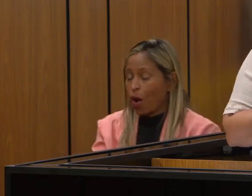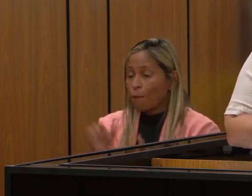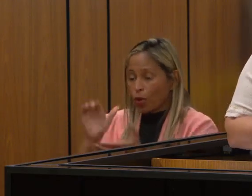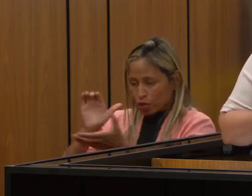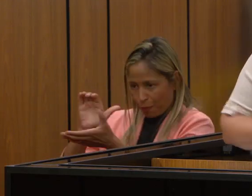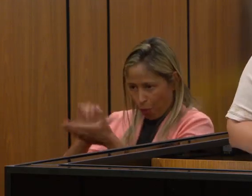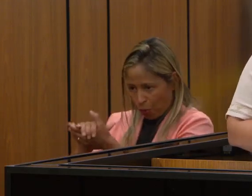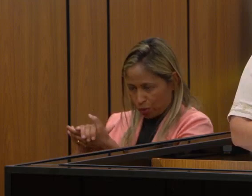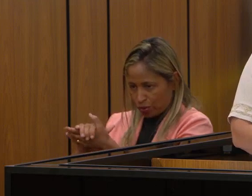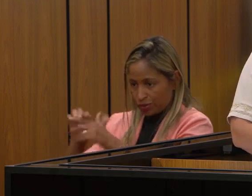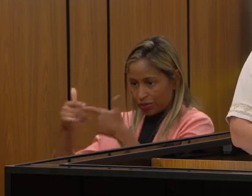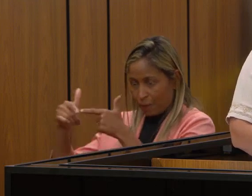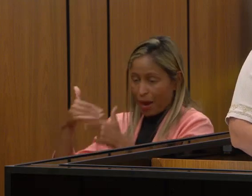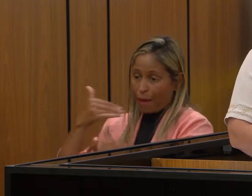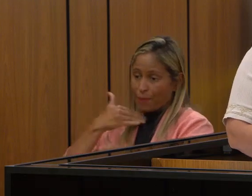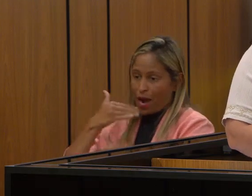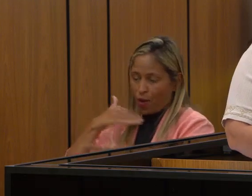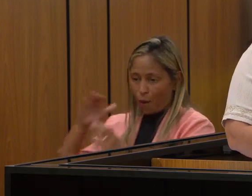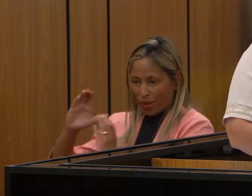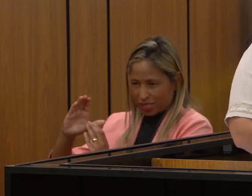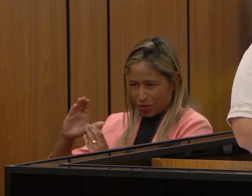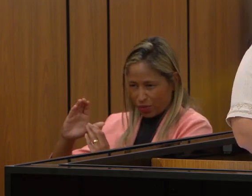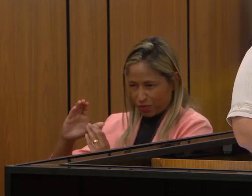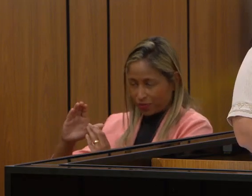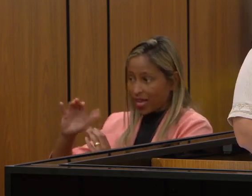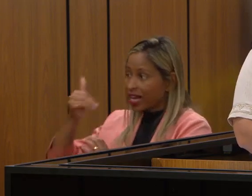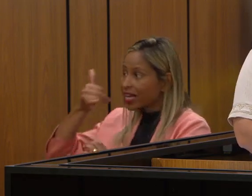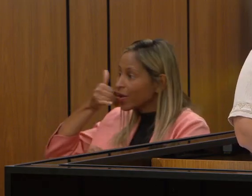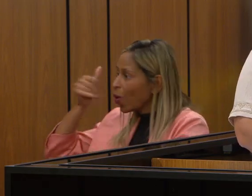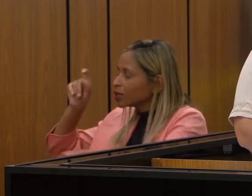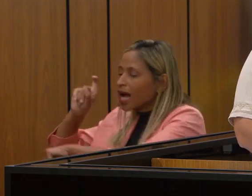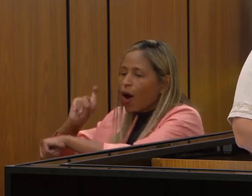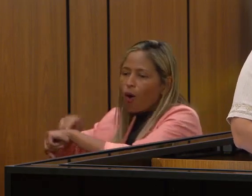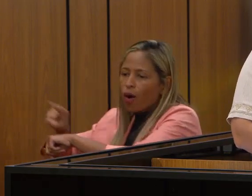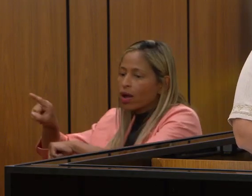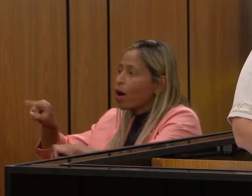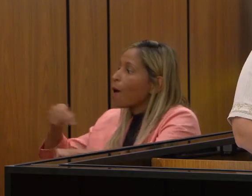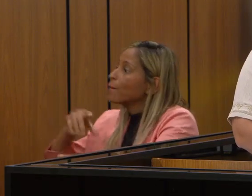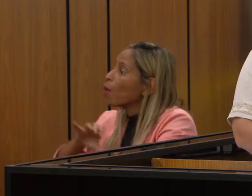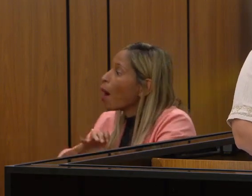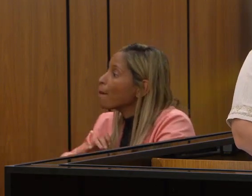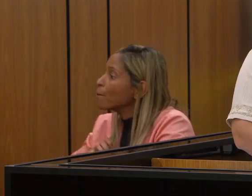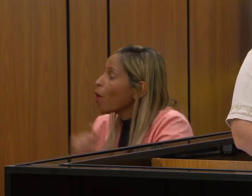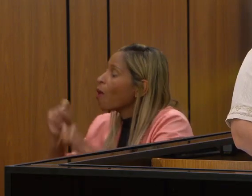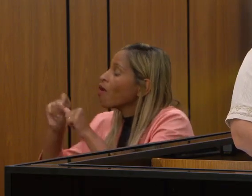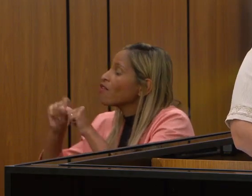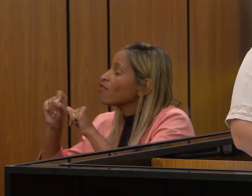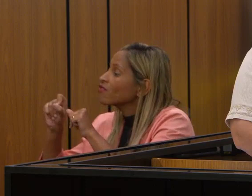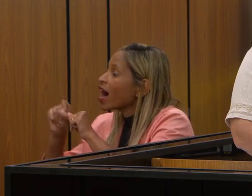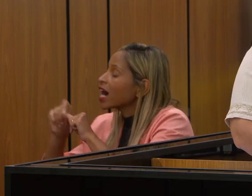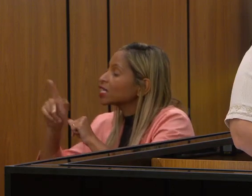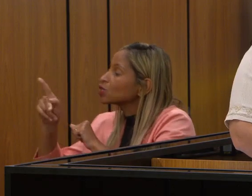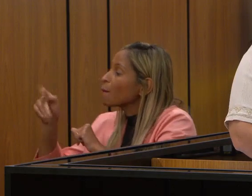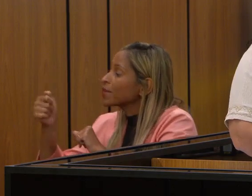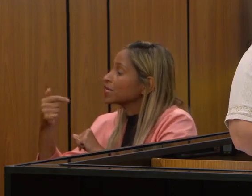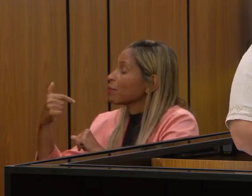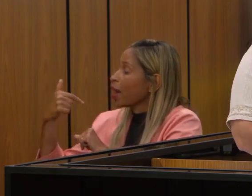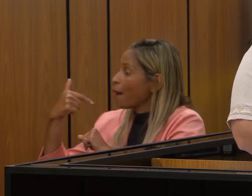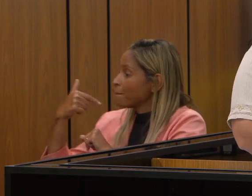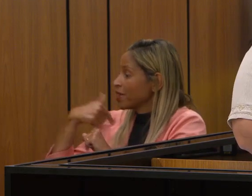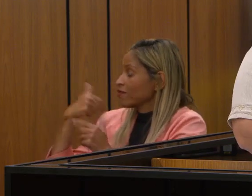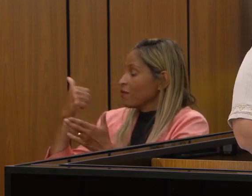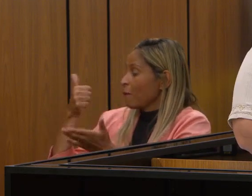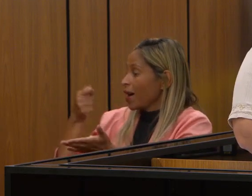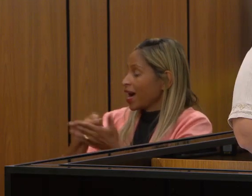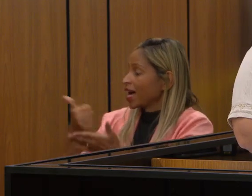bancário né trabalho no Banco do Brasil eu liguei para ele na hora e falei meu bem sim faço depósito para mim que eles vão fazer